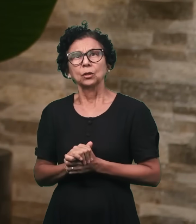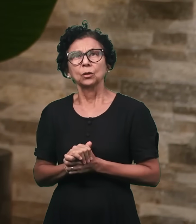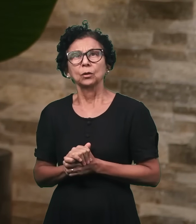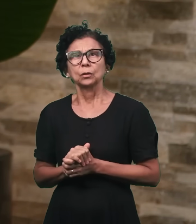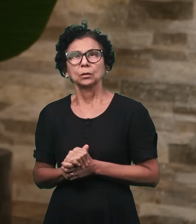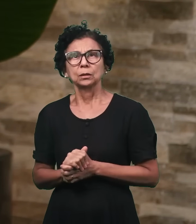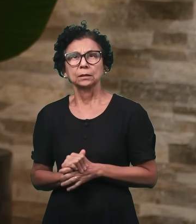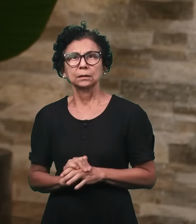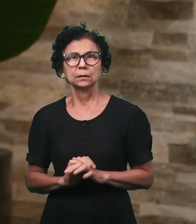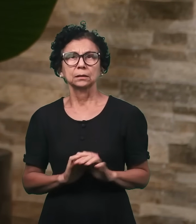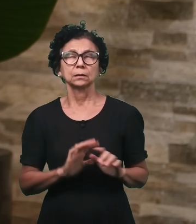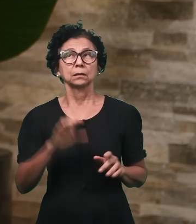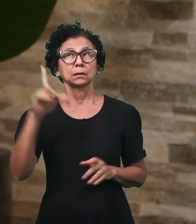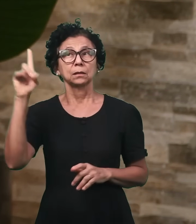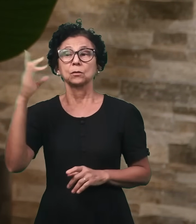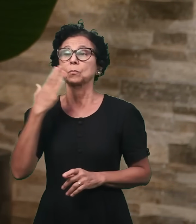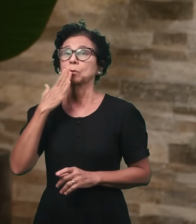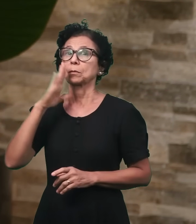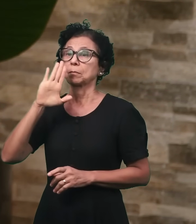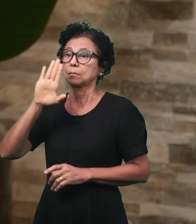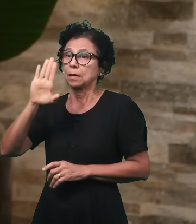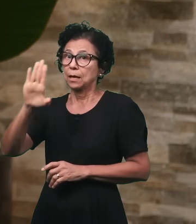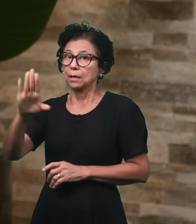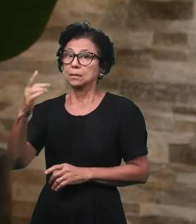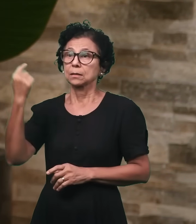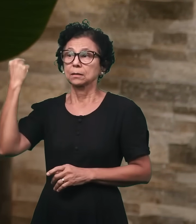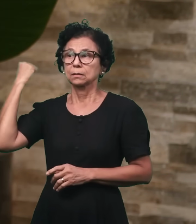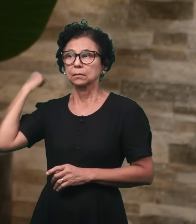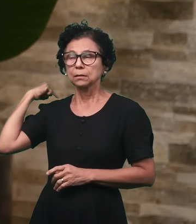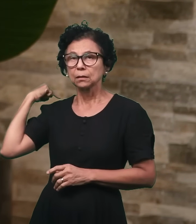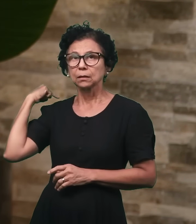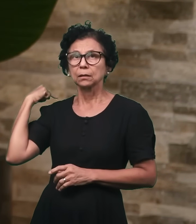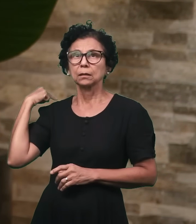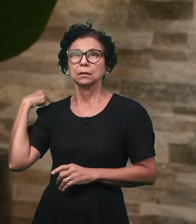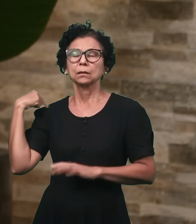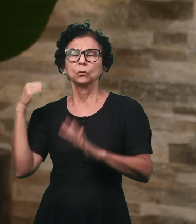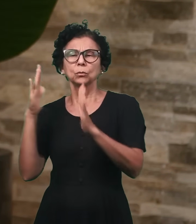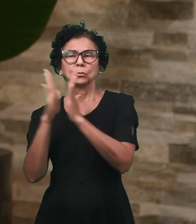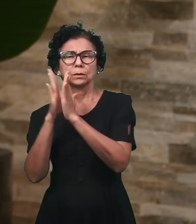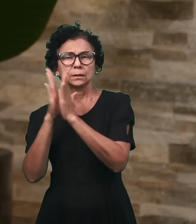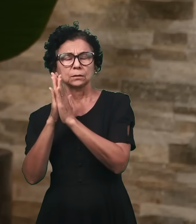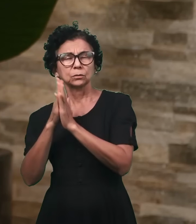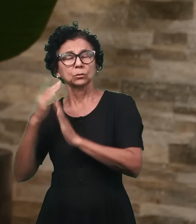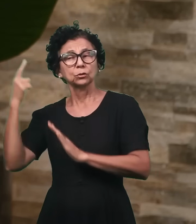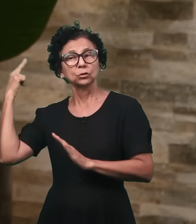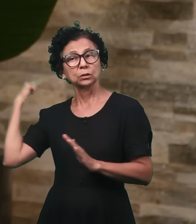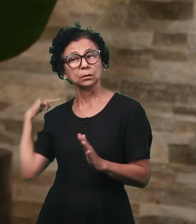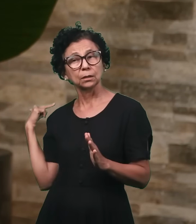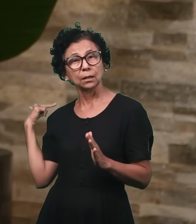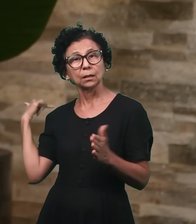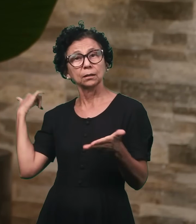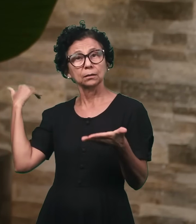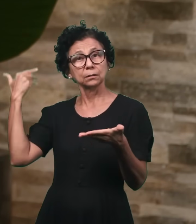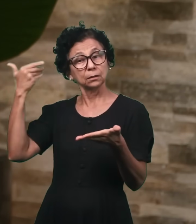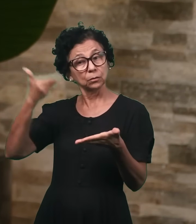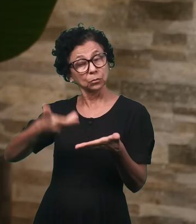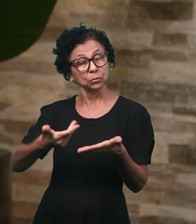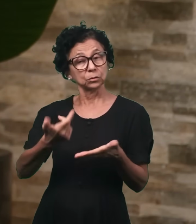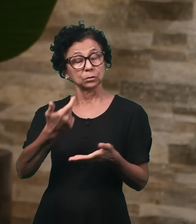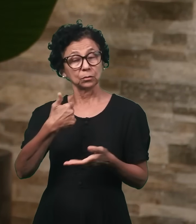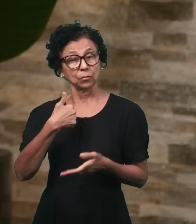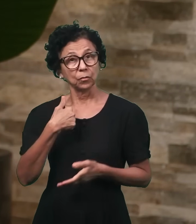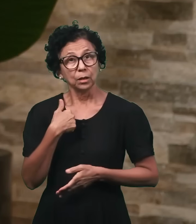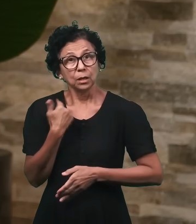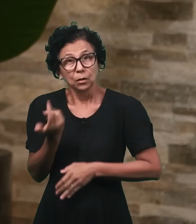recebemos promessas que vieram, frutos de oração, de gerações que nos antecederam. E assim, pastor, veja, desde pequeno você